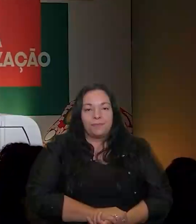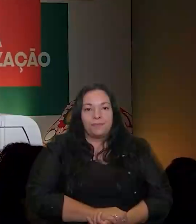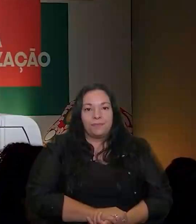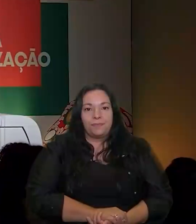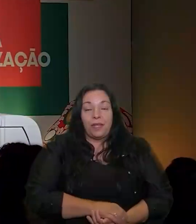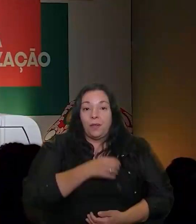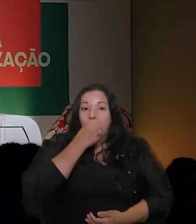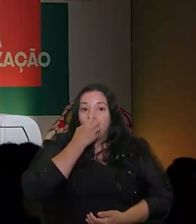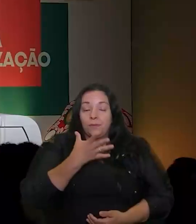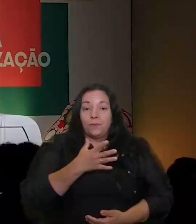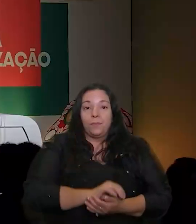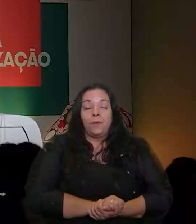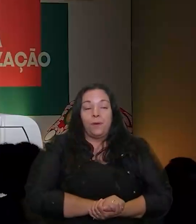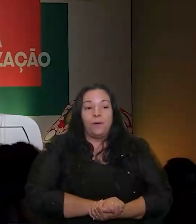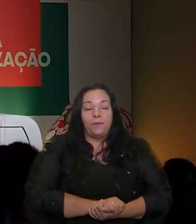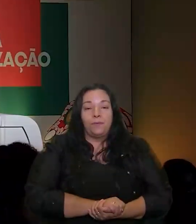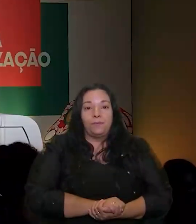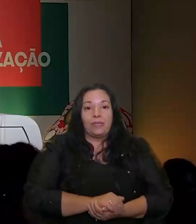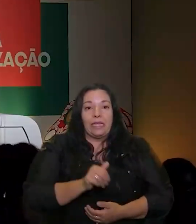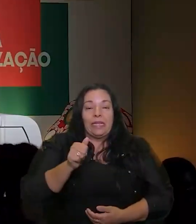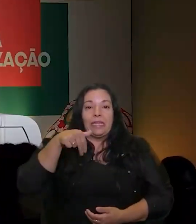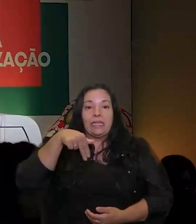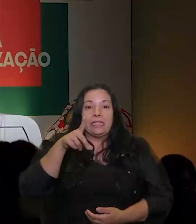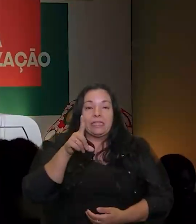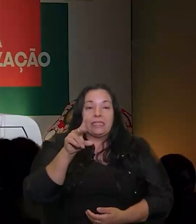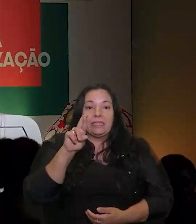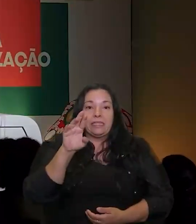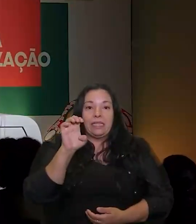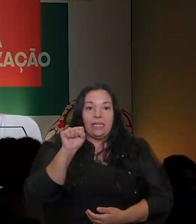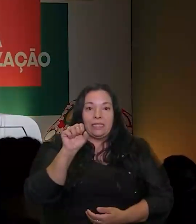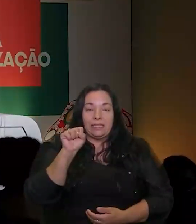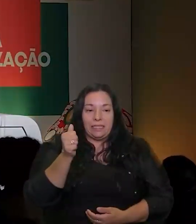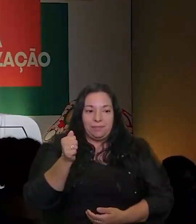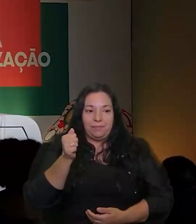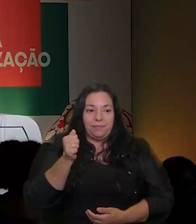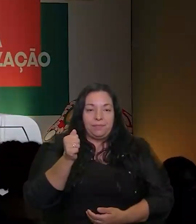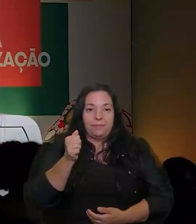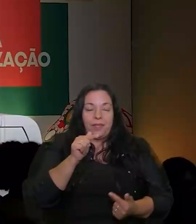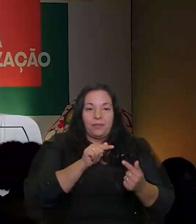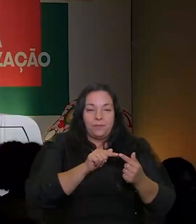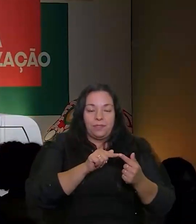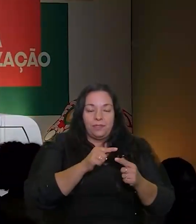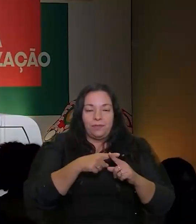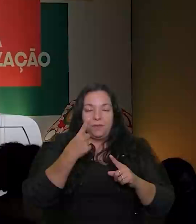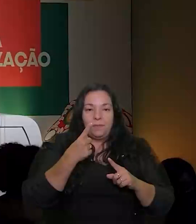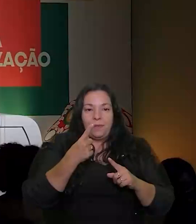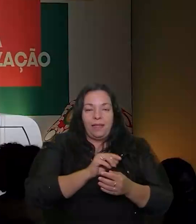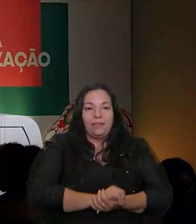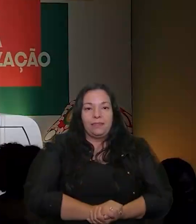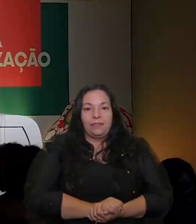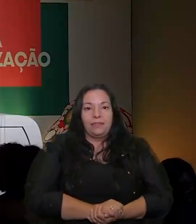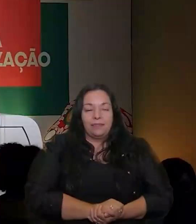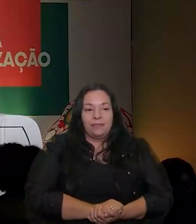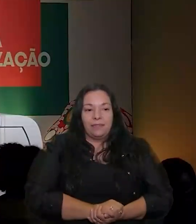É muito bom ouvir a Andressa por vários motivos, mas por um motivo mais específico ainda, porque